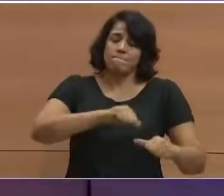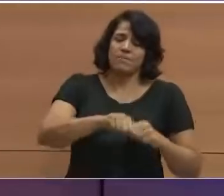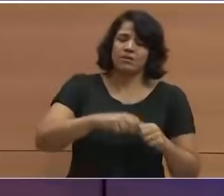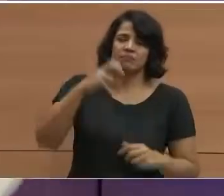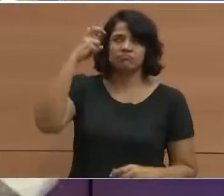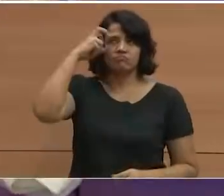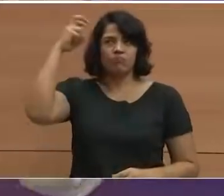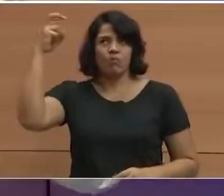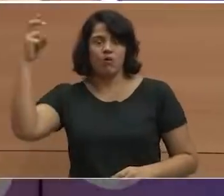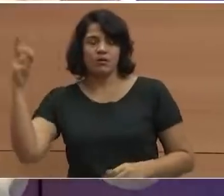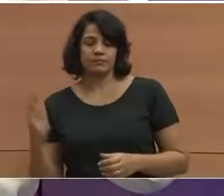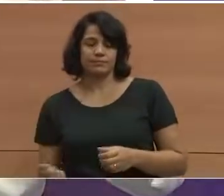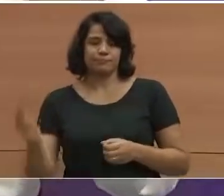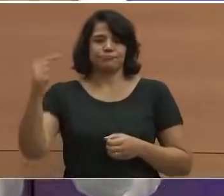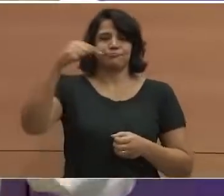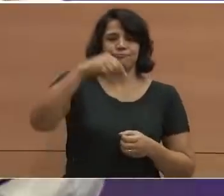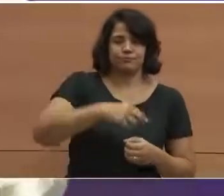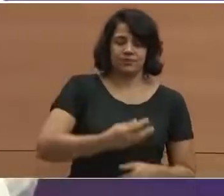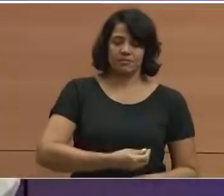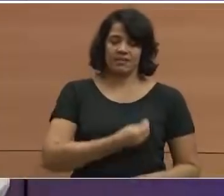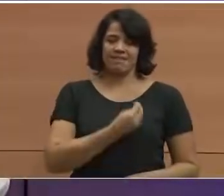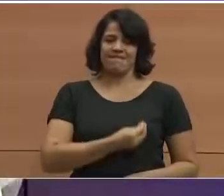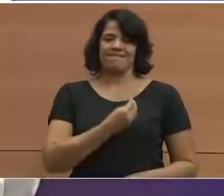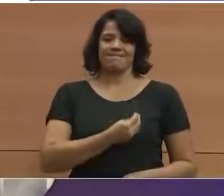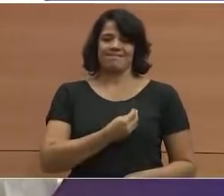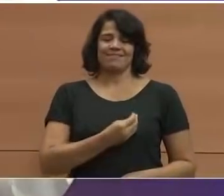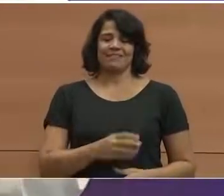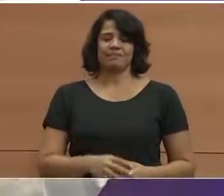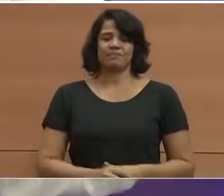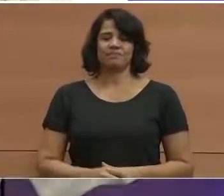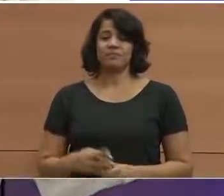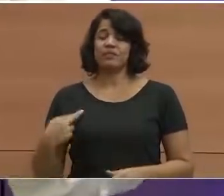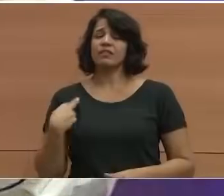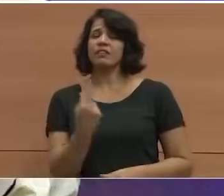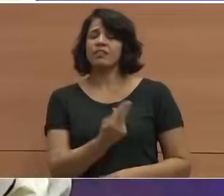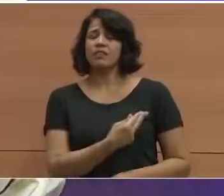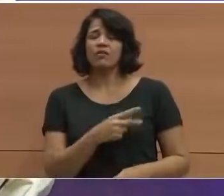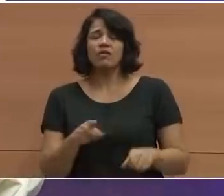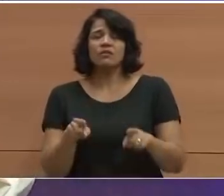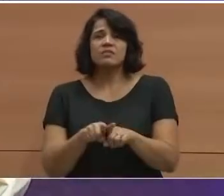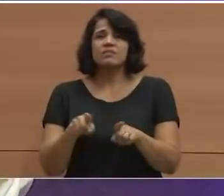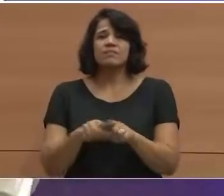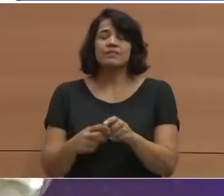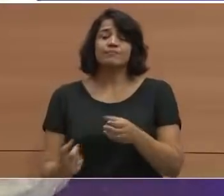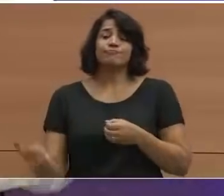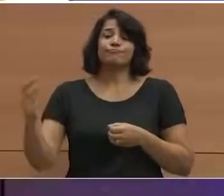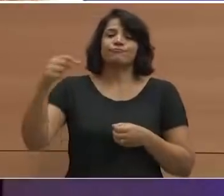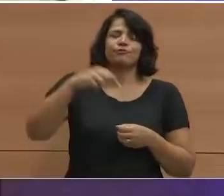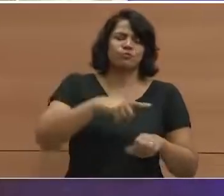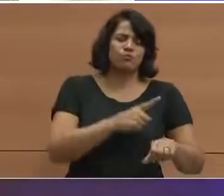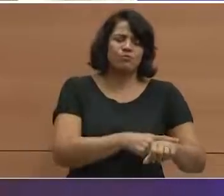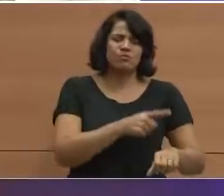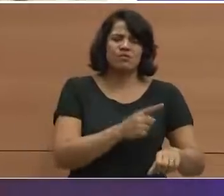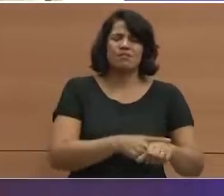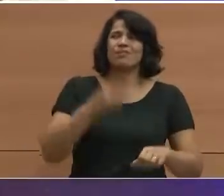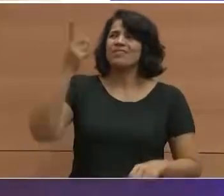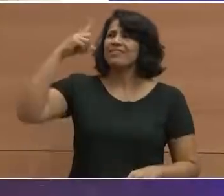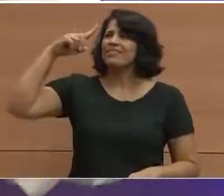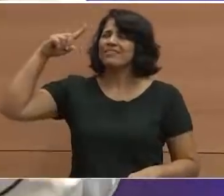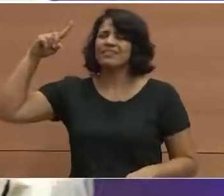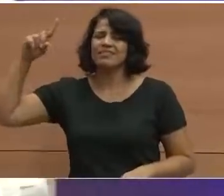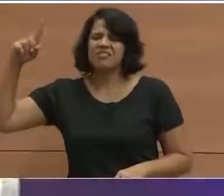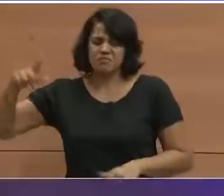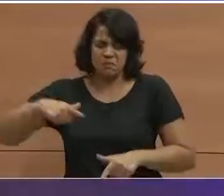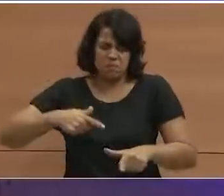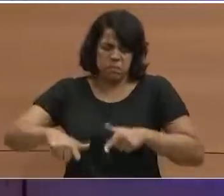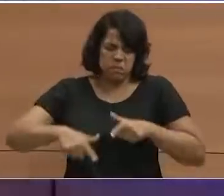Nós estamos o quê? Voltando àquele tempo em que Deus tem terreno entre nós para o Espírito operar